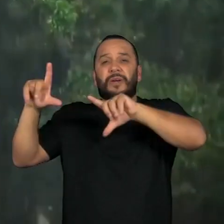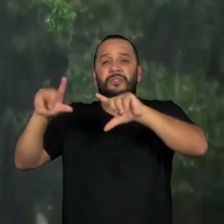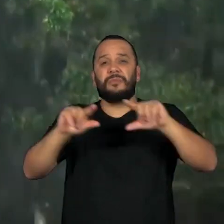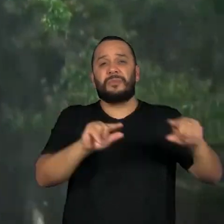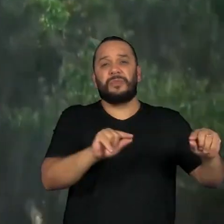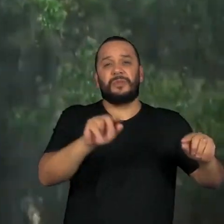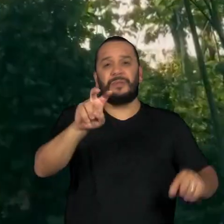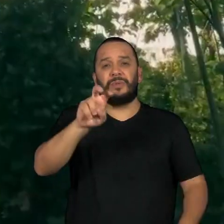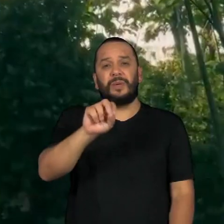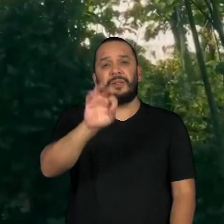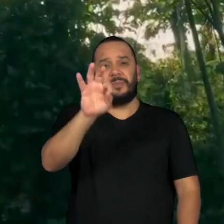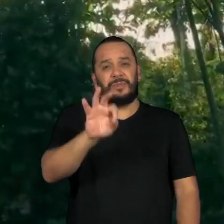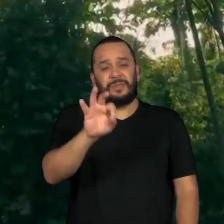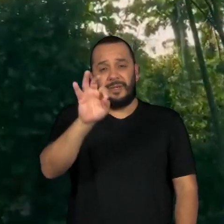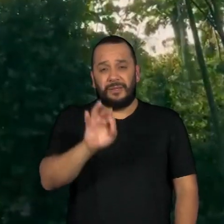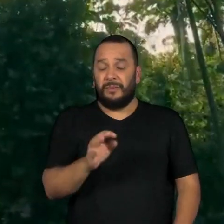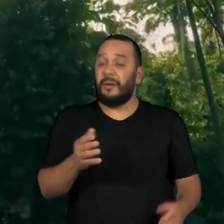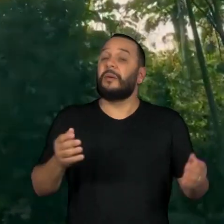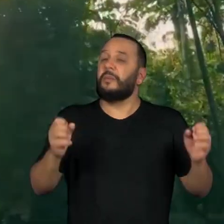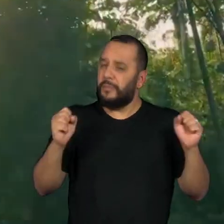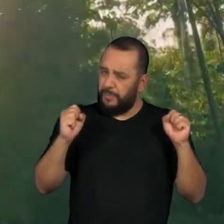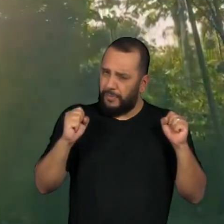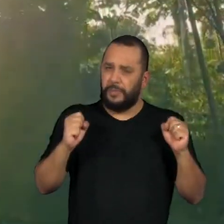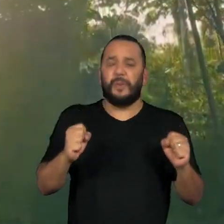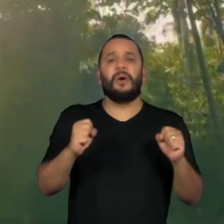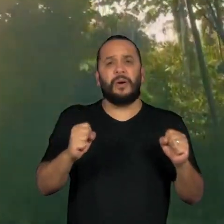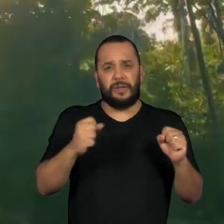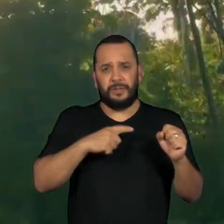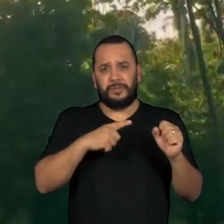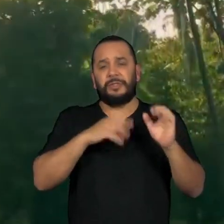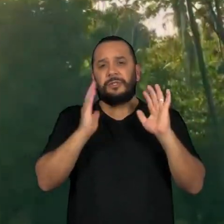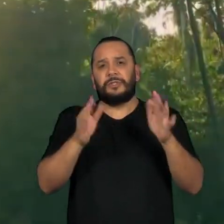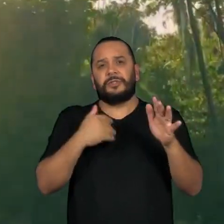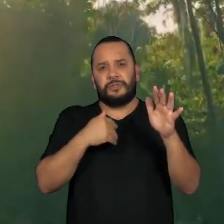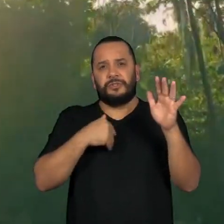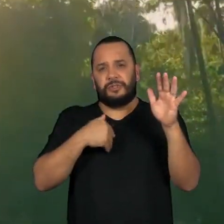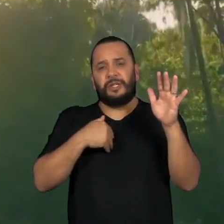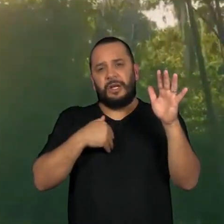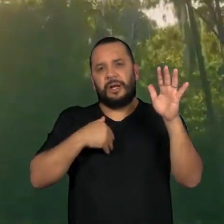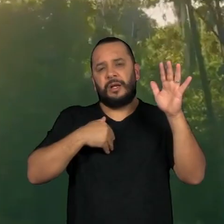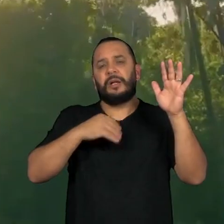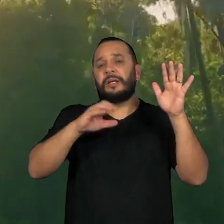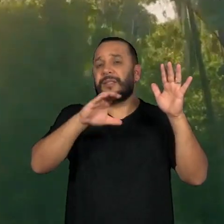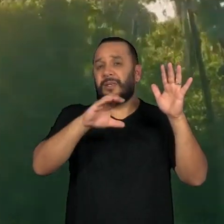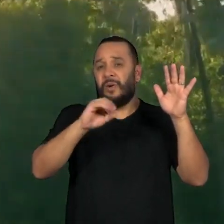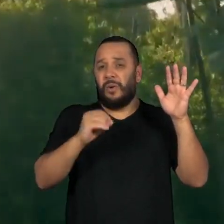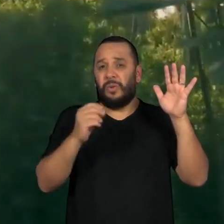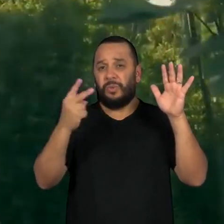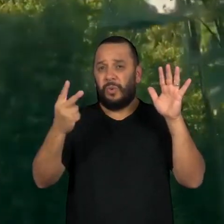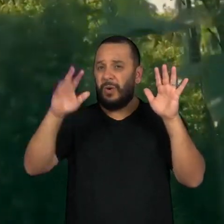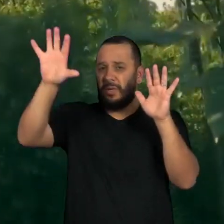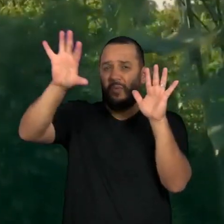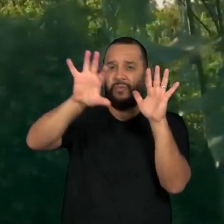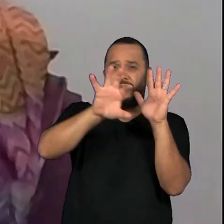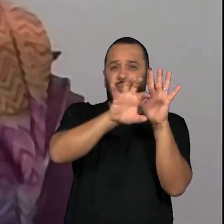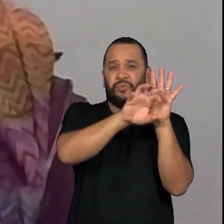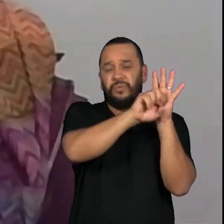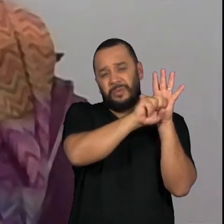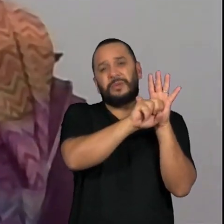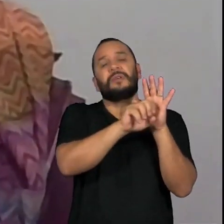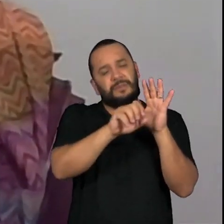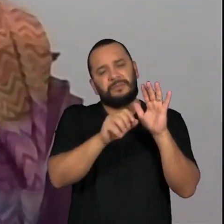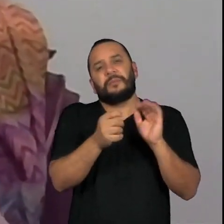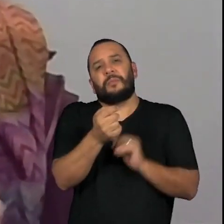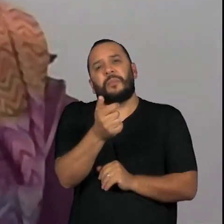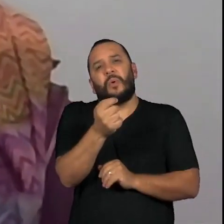quase 58% a estocagem de carbono na floresta. A planta ela vai colocar mais carbono